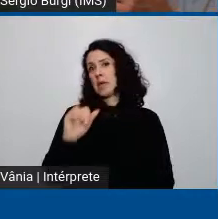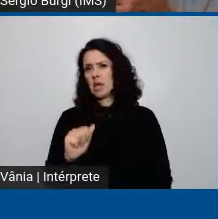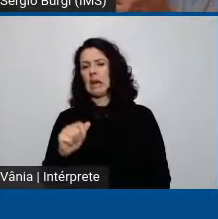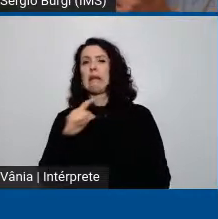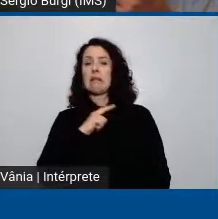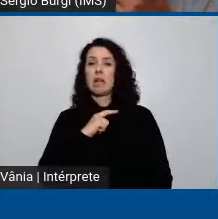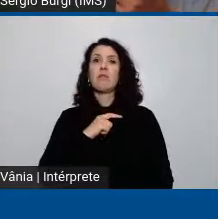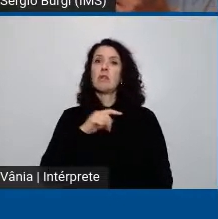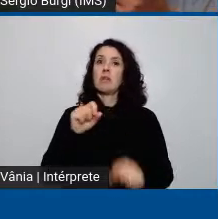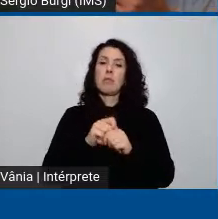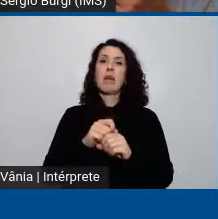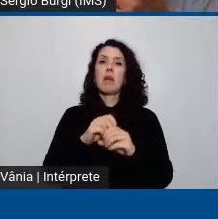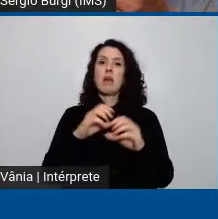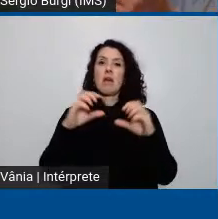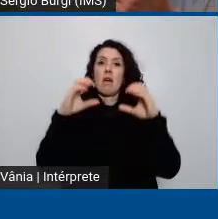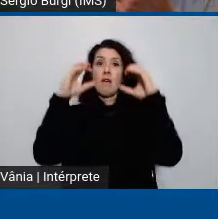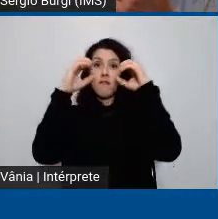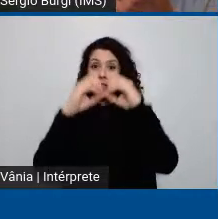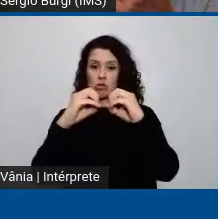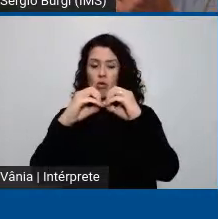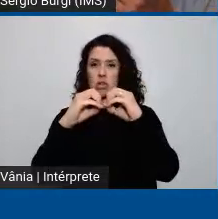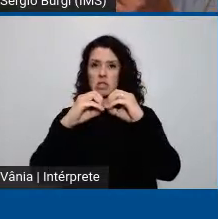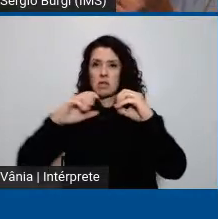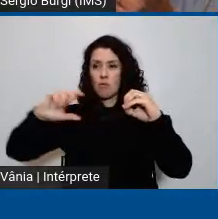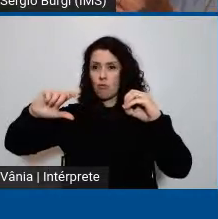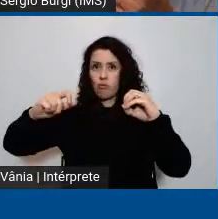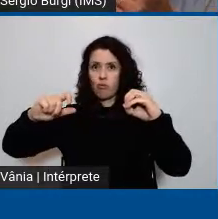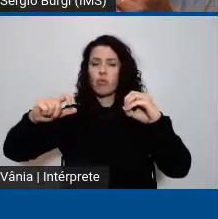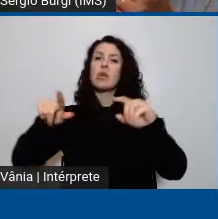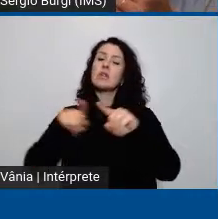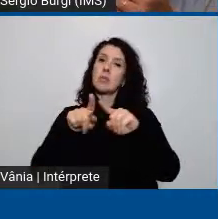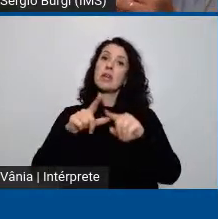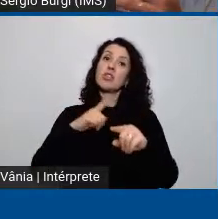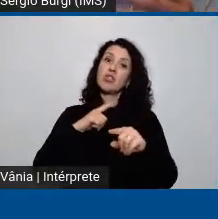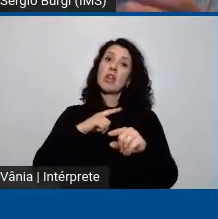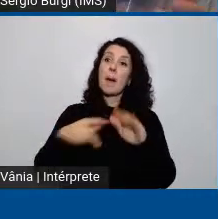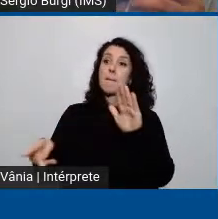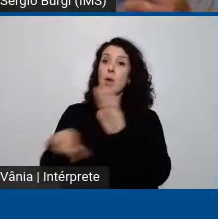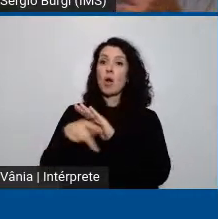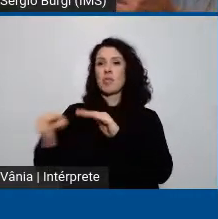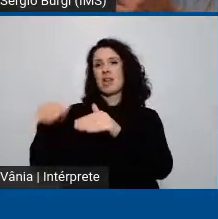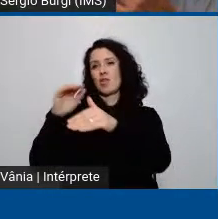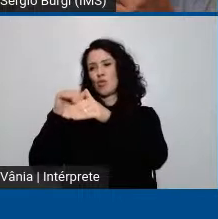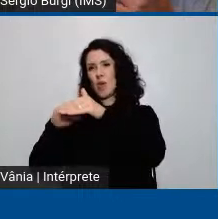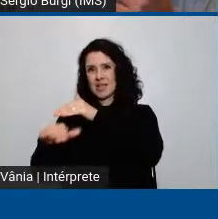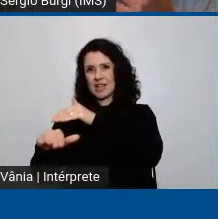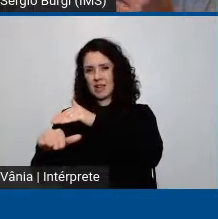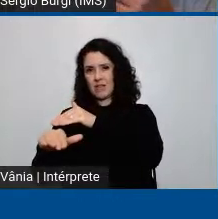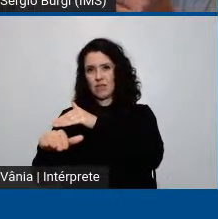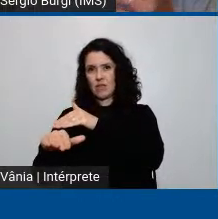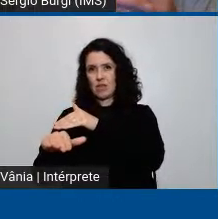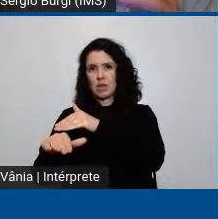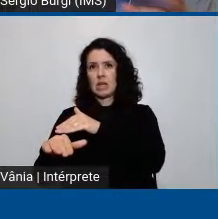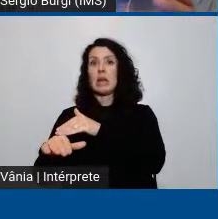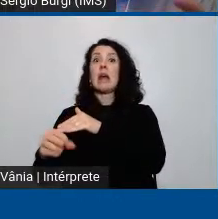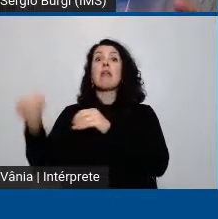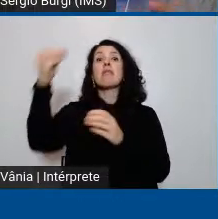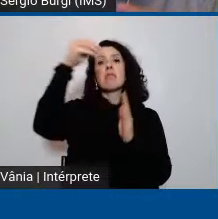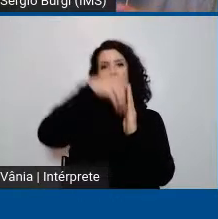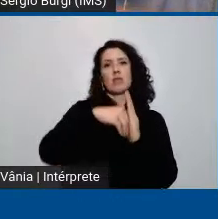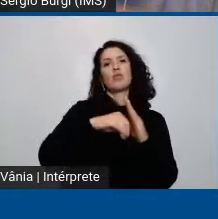também, fazem parte do acervo do fotógrafo, né, e são equipamentos hoje no Instituto Moreira